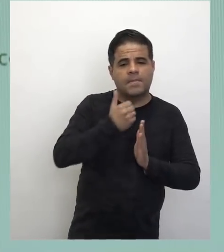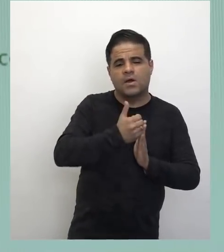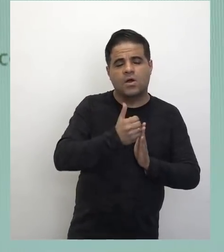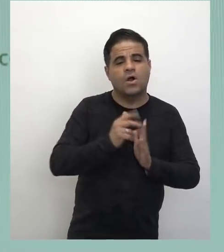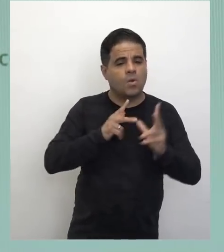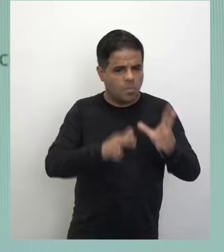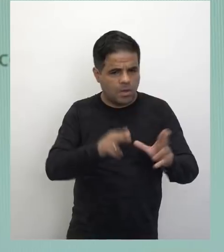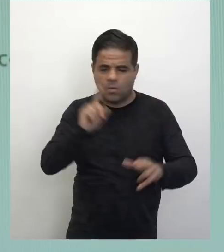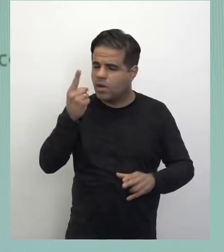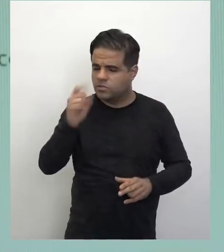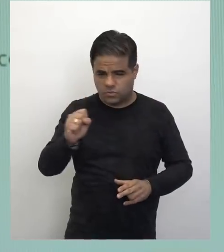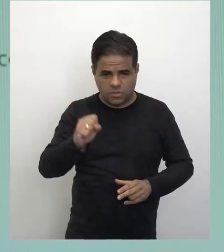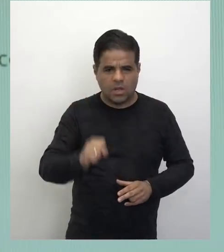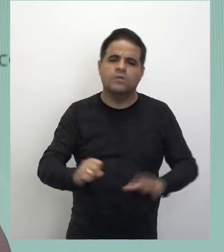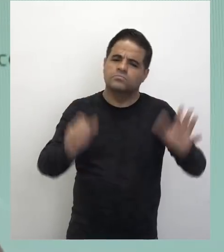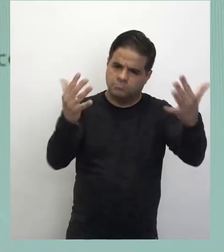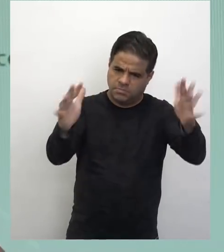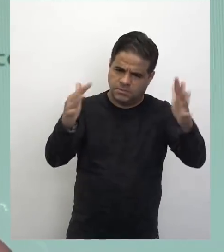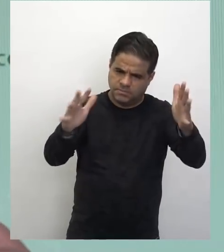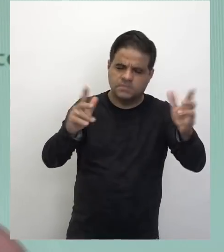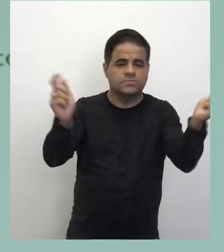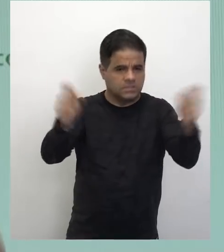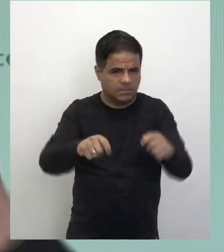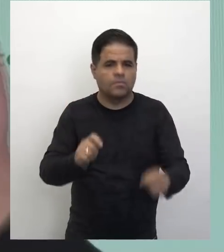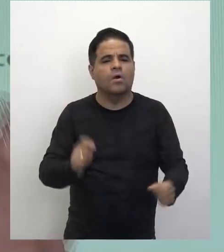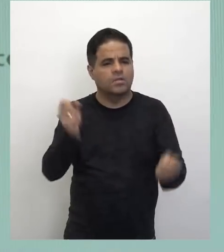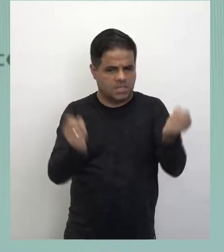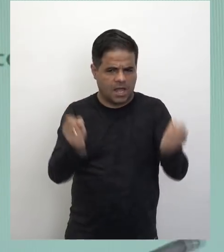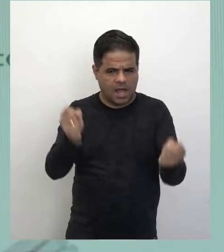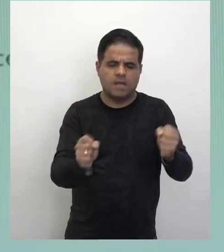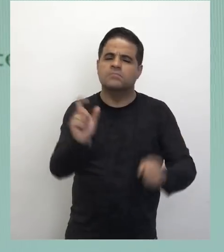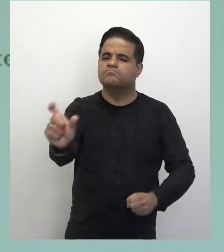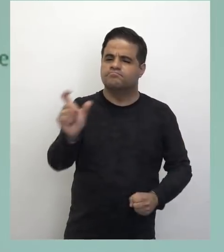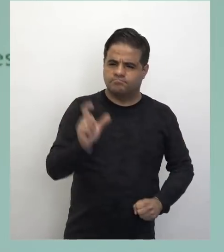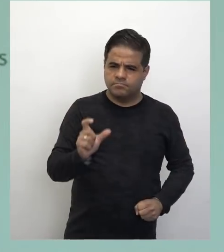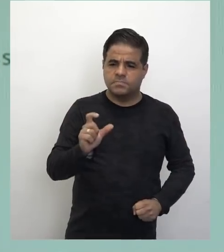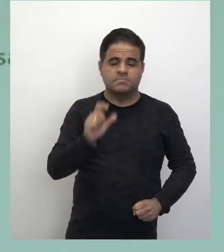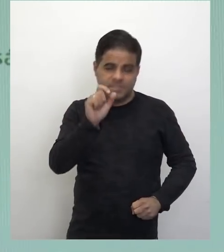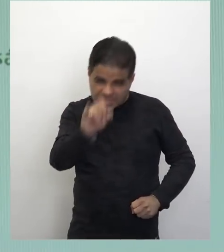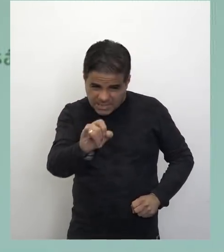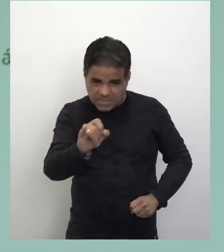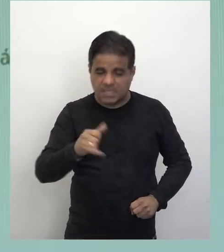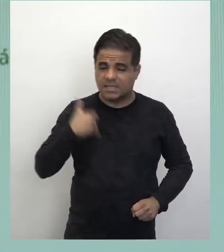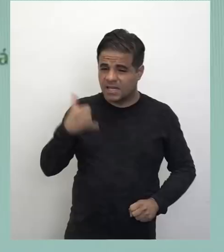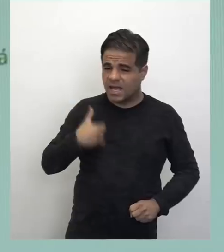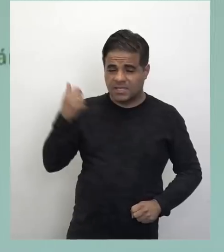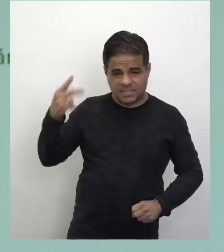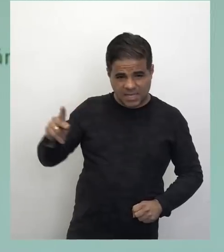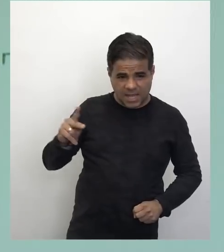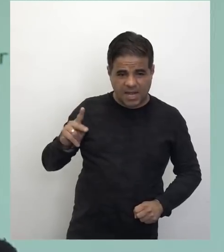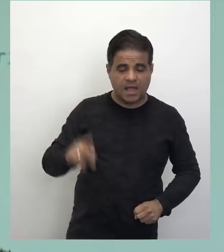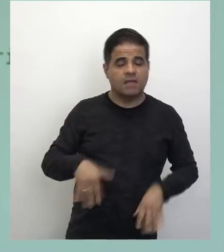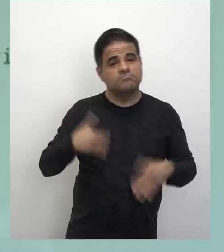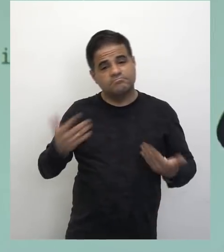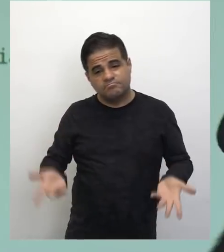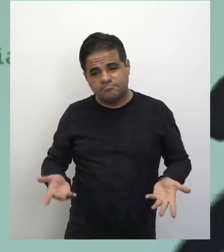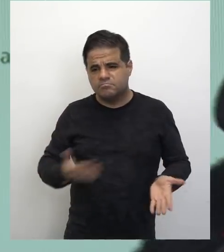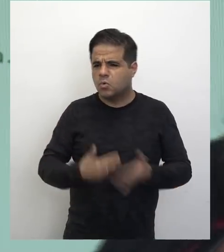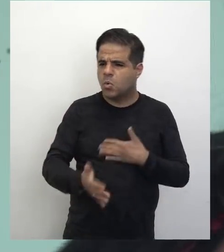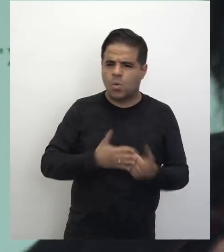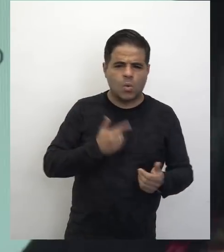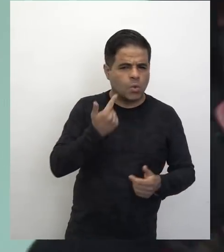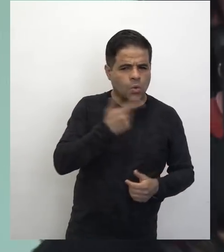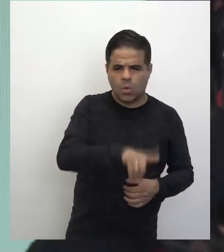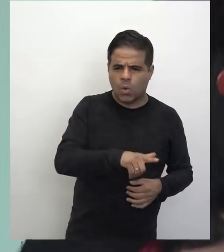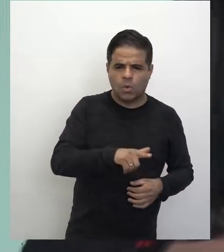a 18, parabéns, você pode dirigir. Agora, se a idade dela for qualquer